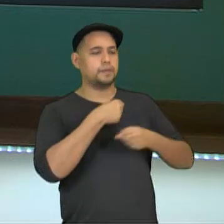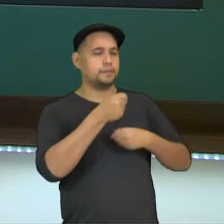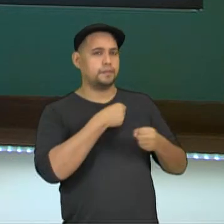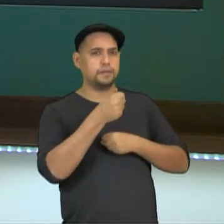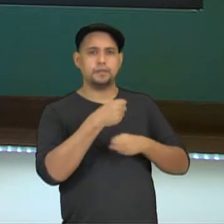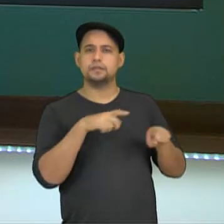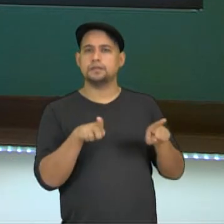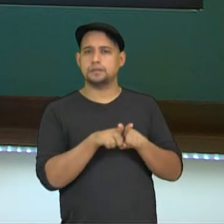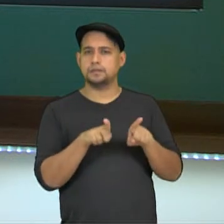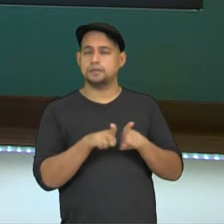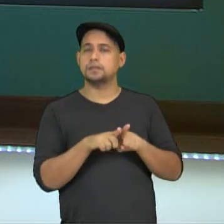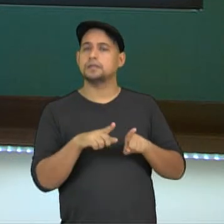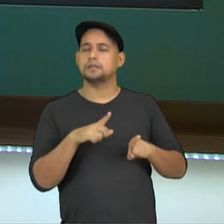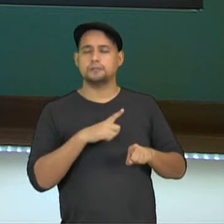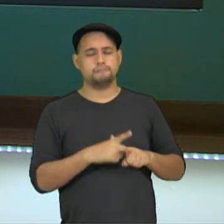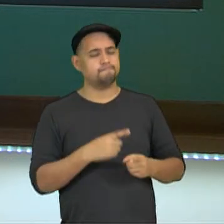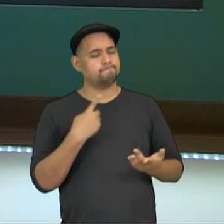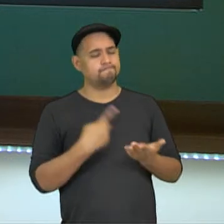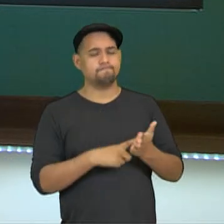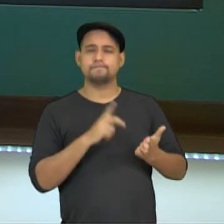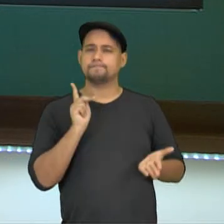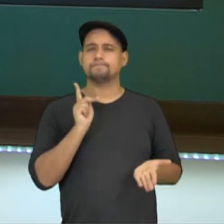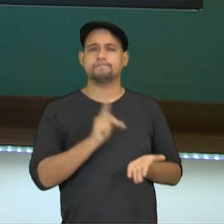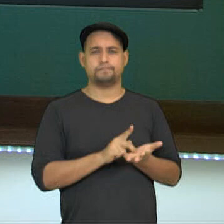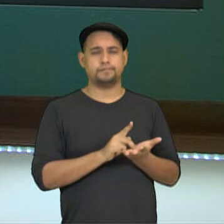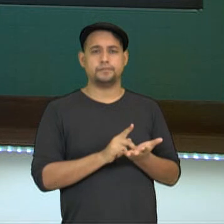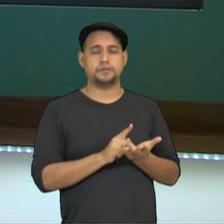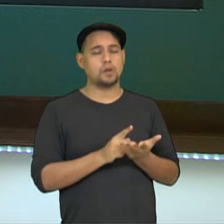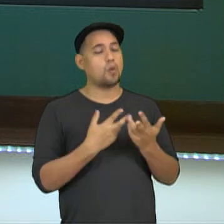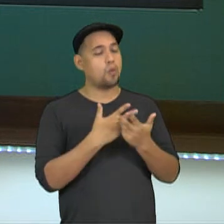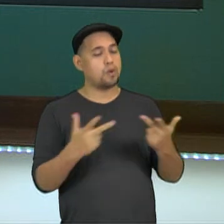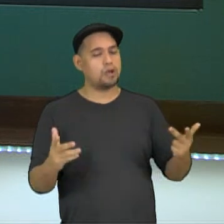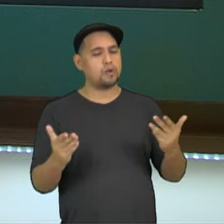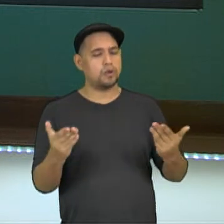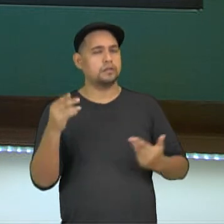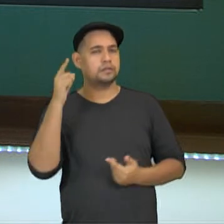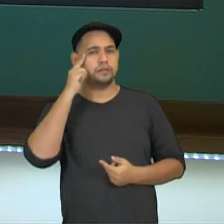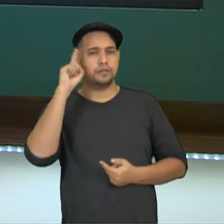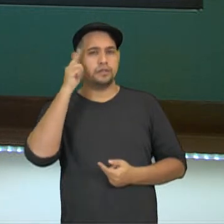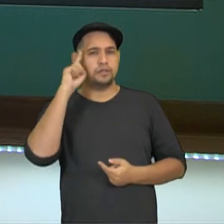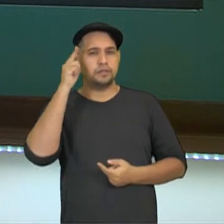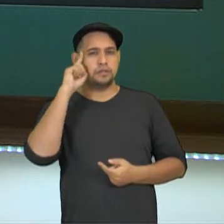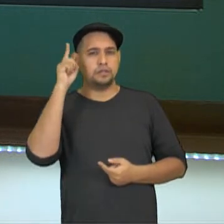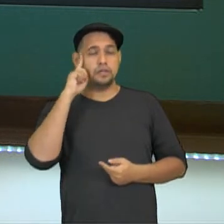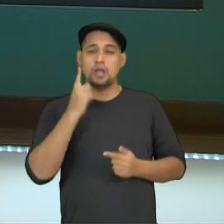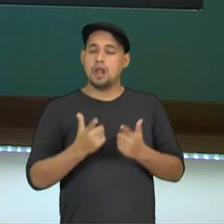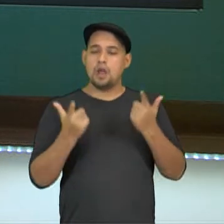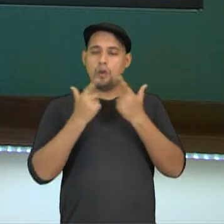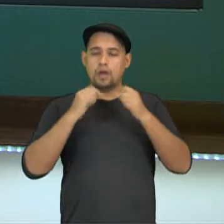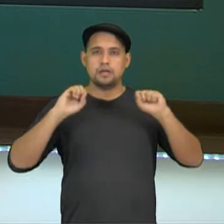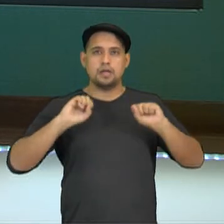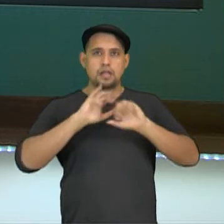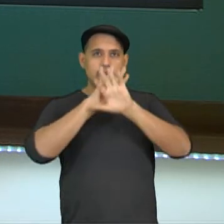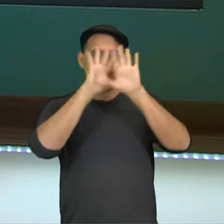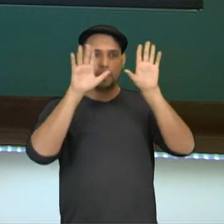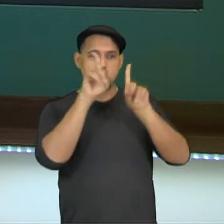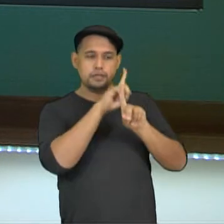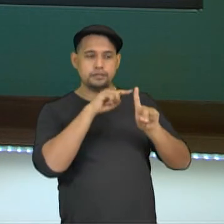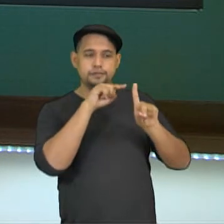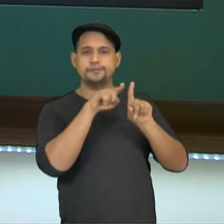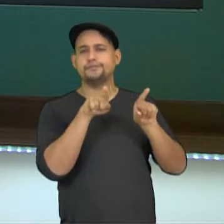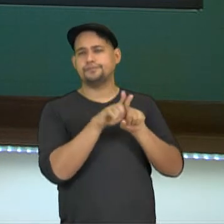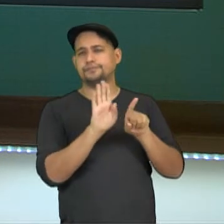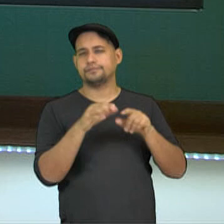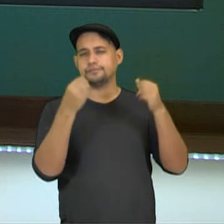tem um compromisso com a verdade. Fatos atuais e cotidianos. Linguagem clara e objetiva também, como